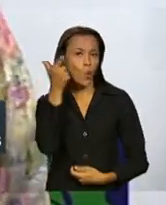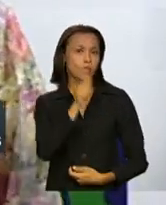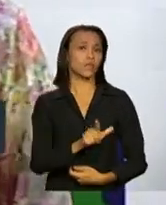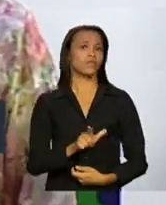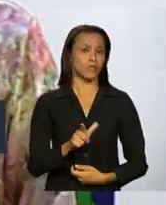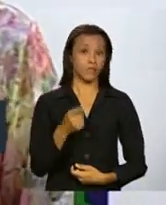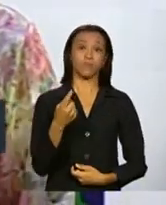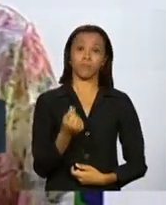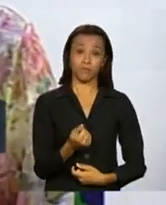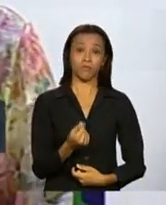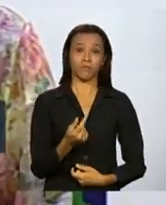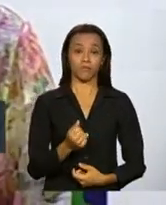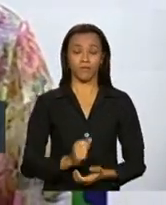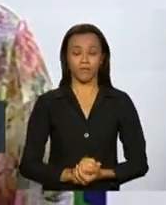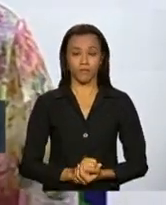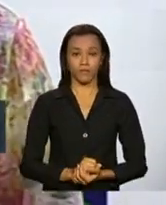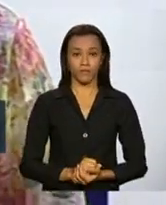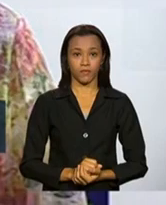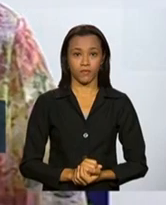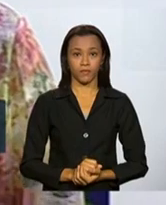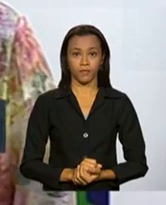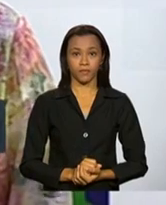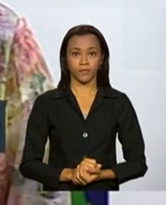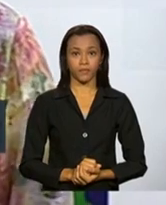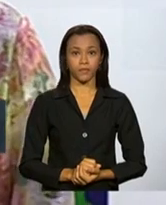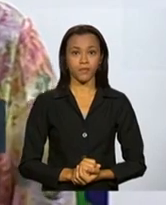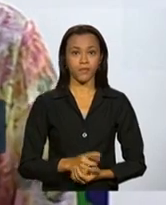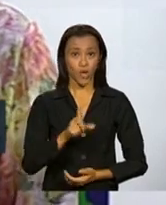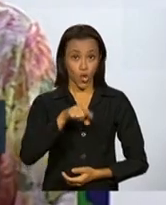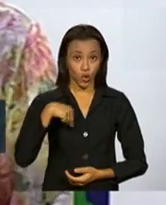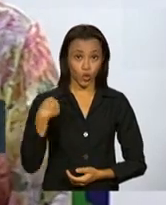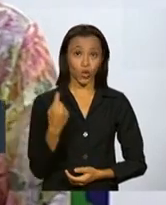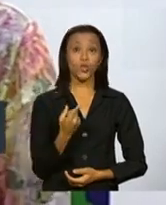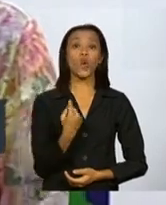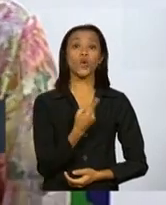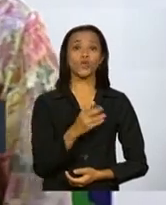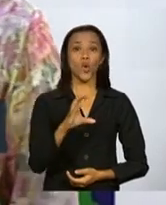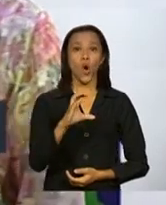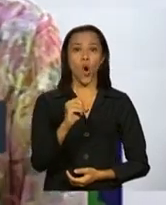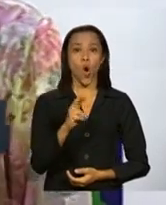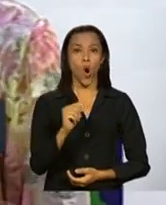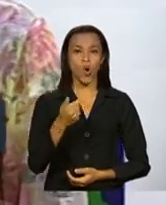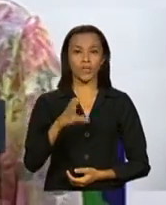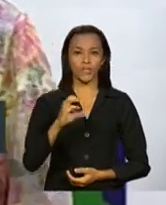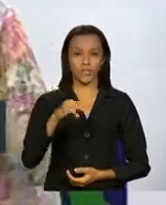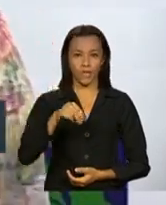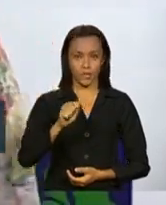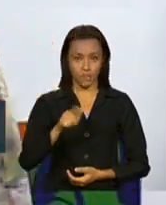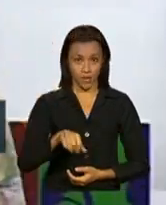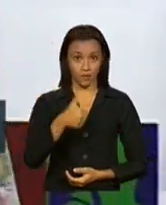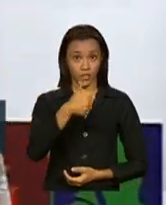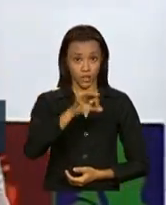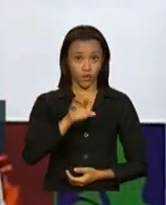né e nosso orçamento esses 19.1